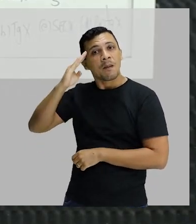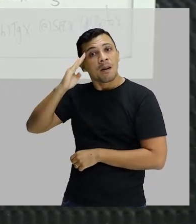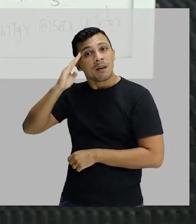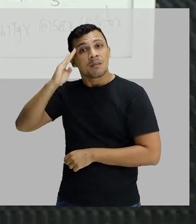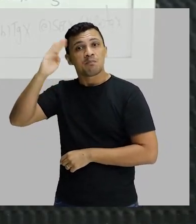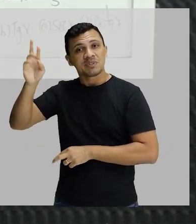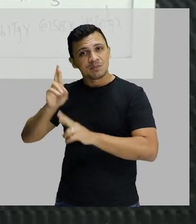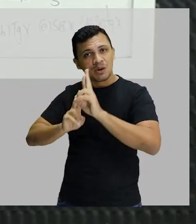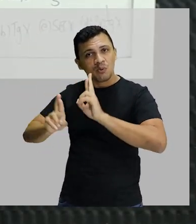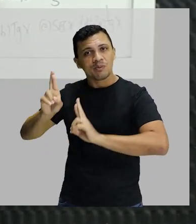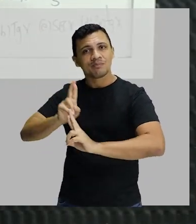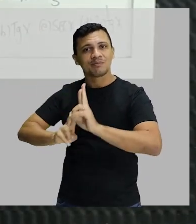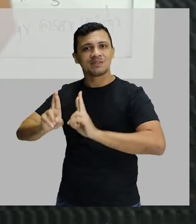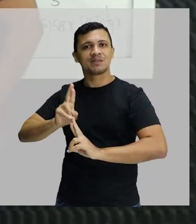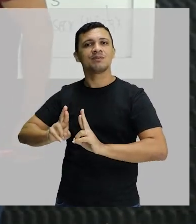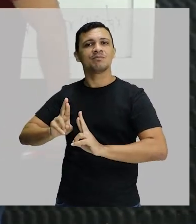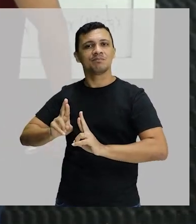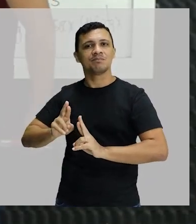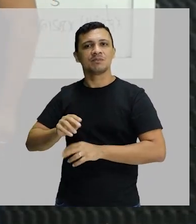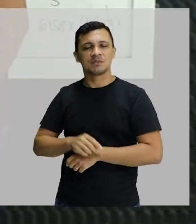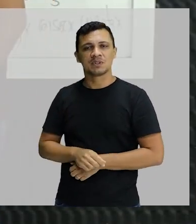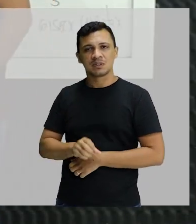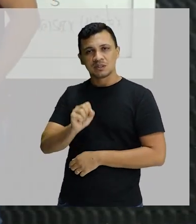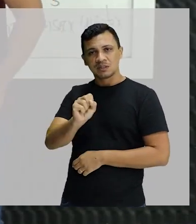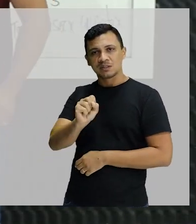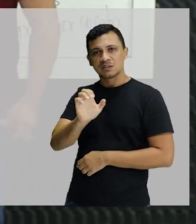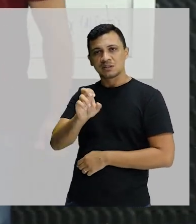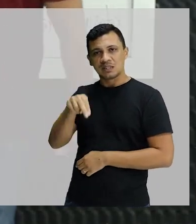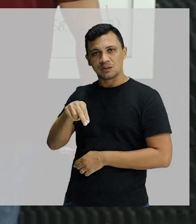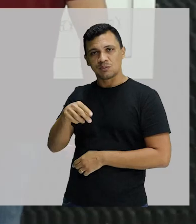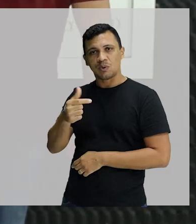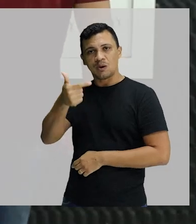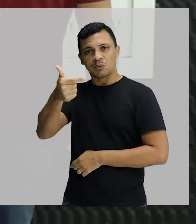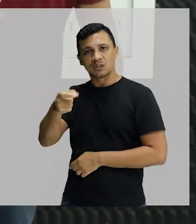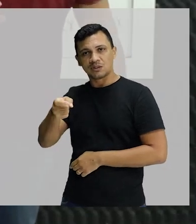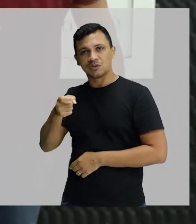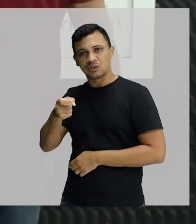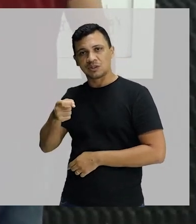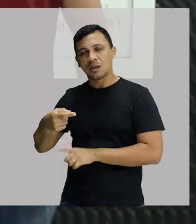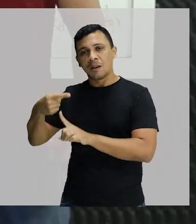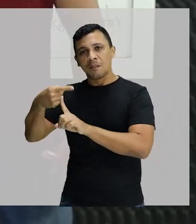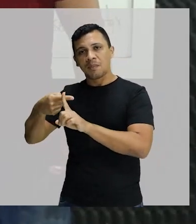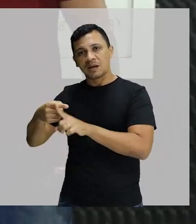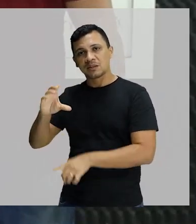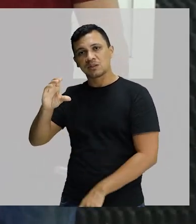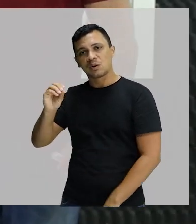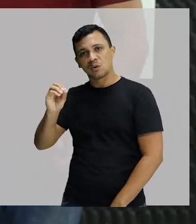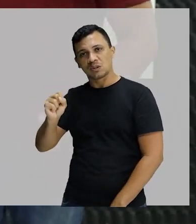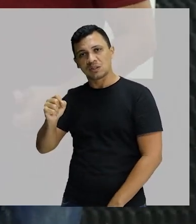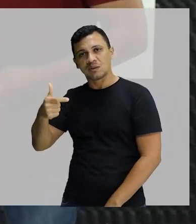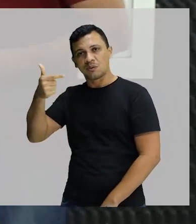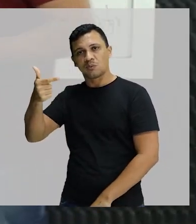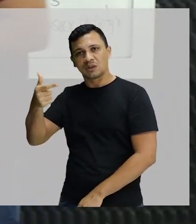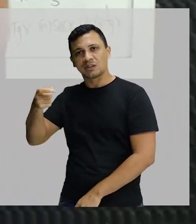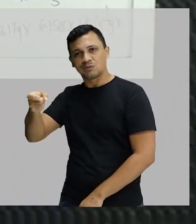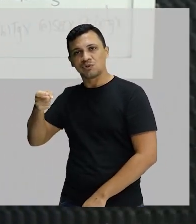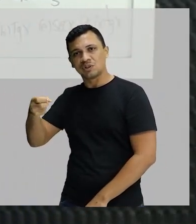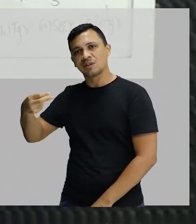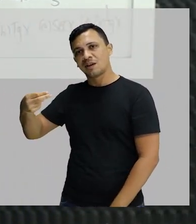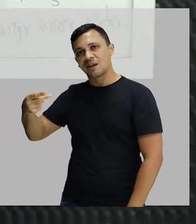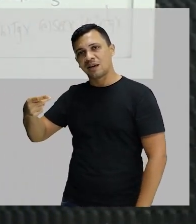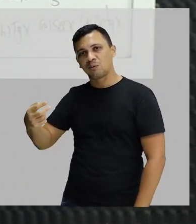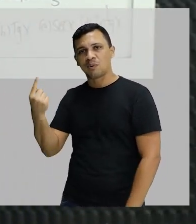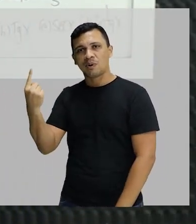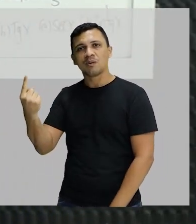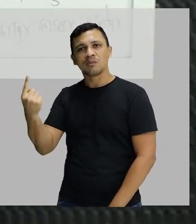relação da trigonometria. Seno ao quadrado de x mais cosseno ao quadrado de x igual a 1. Isso permite,